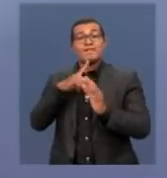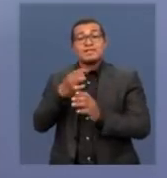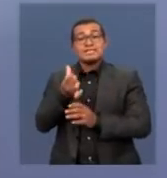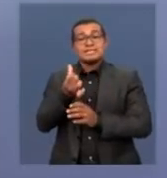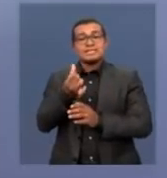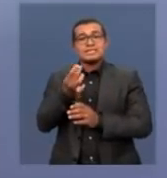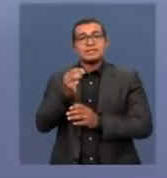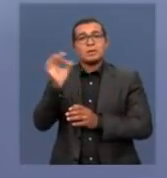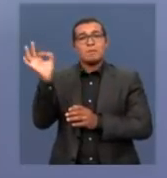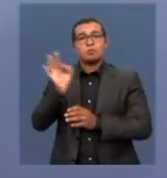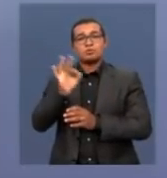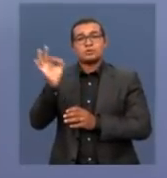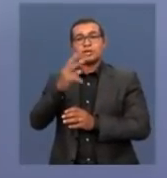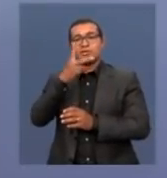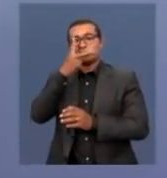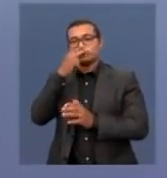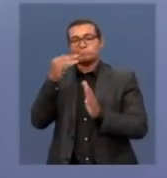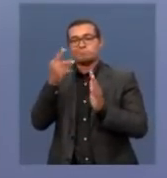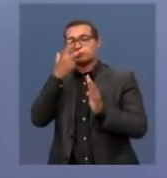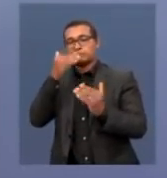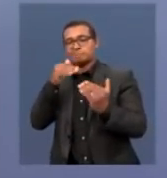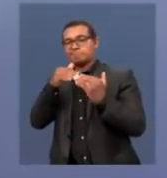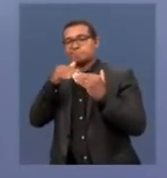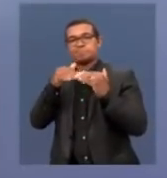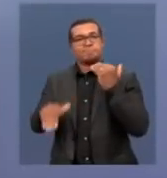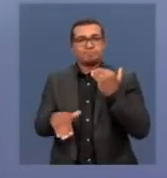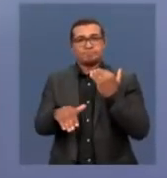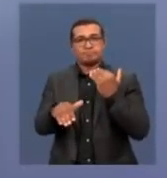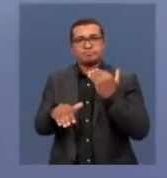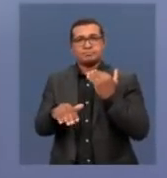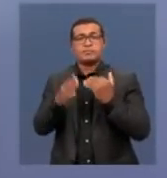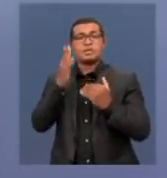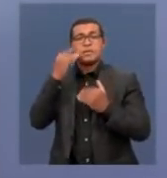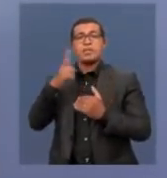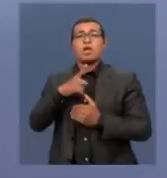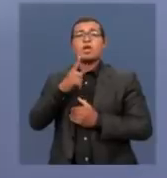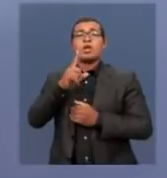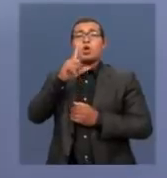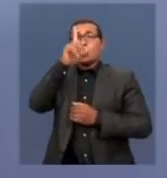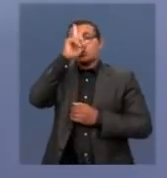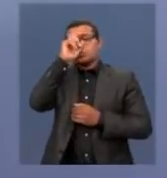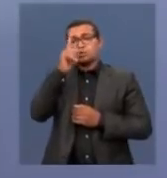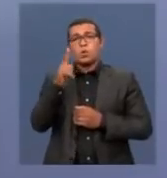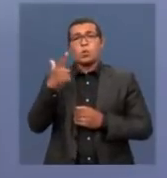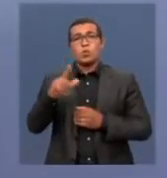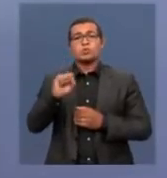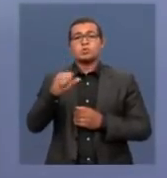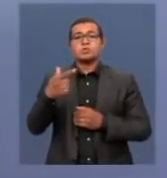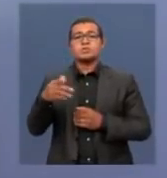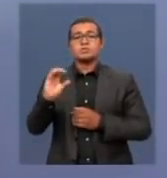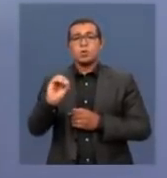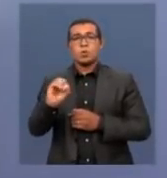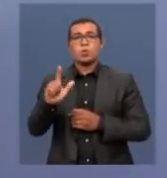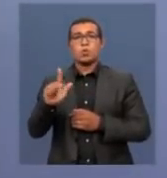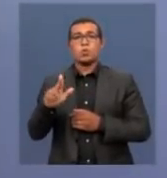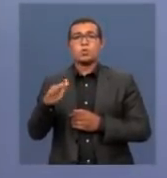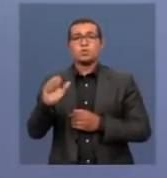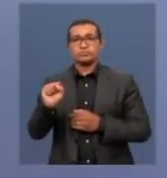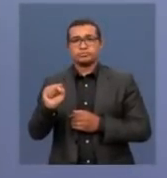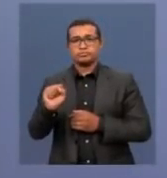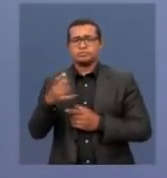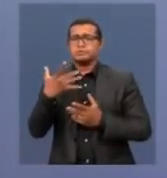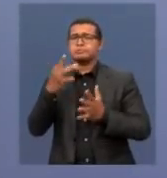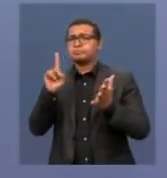na aprovação certo então só o lucas teve problema judicial frisou muito eu queria saber se eu tivesse investido